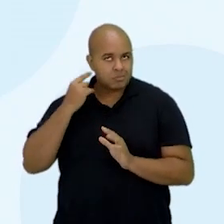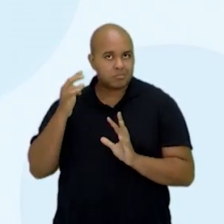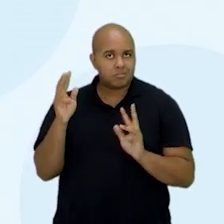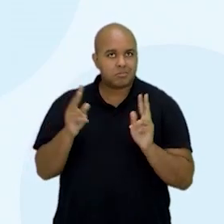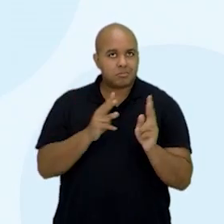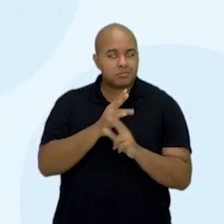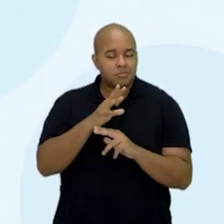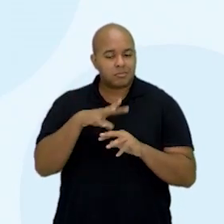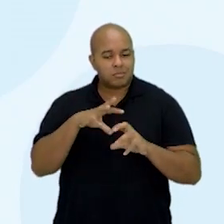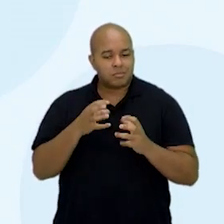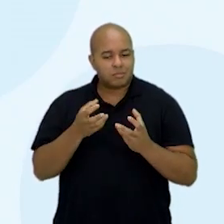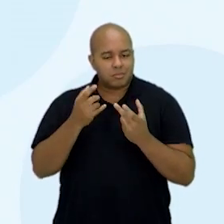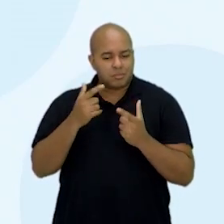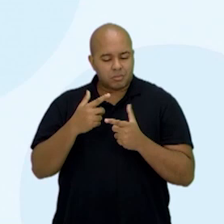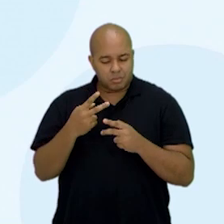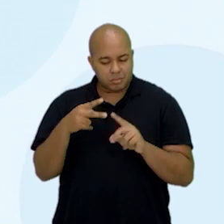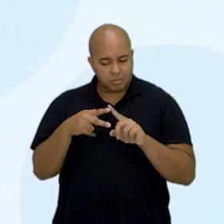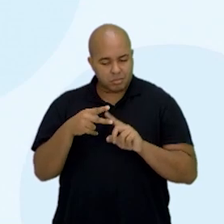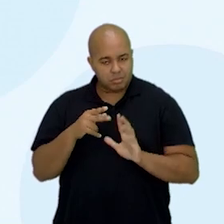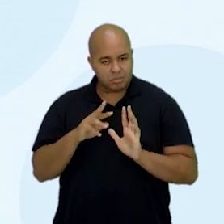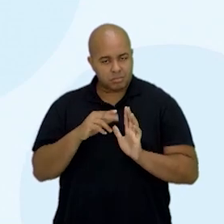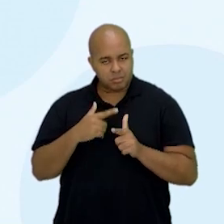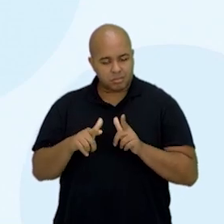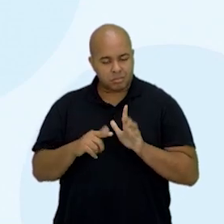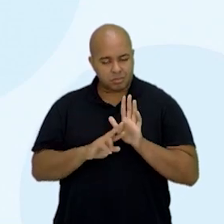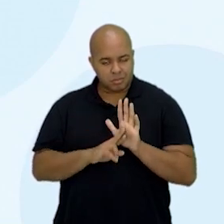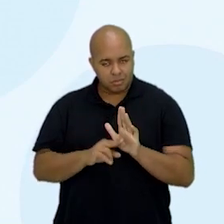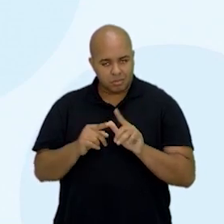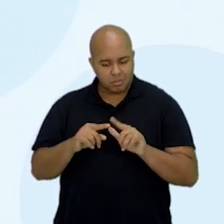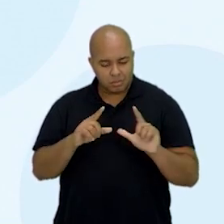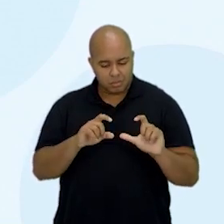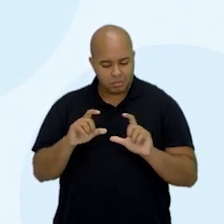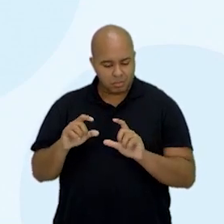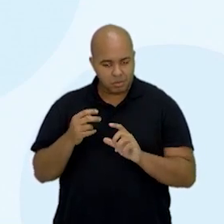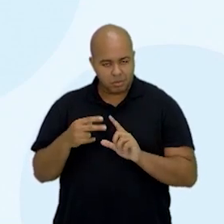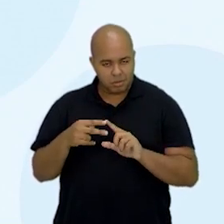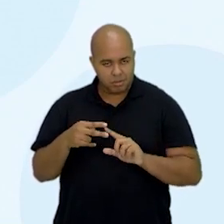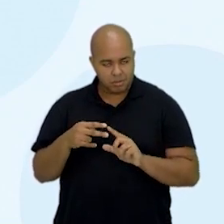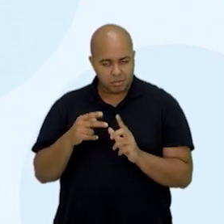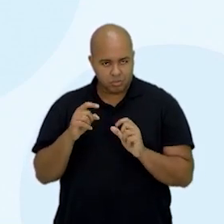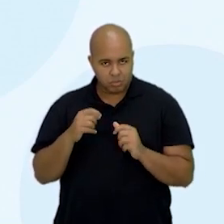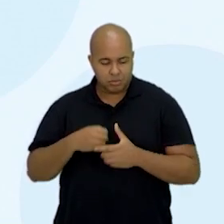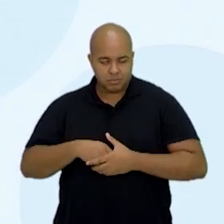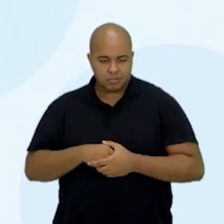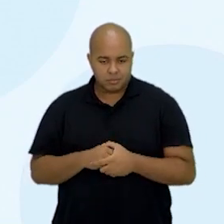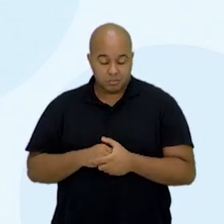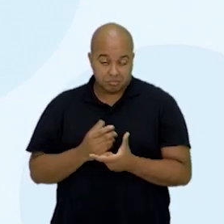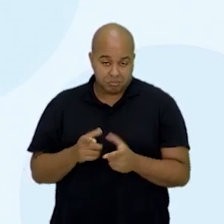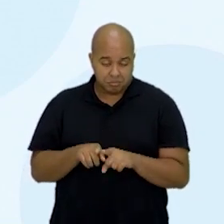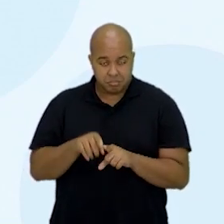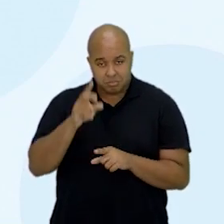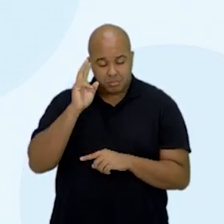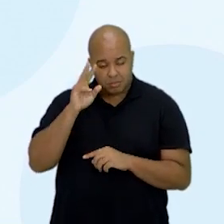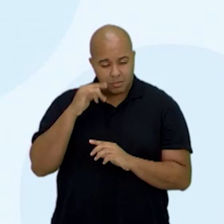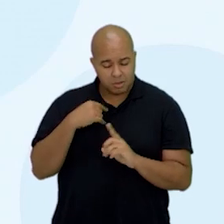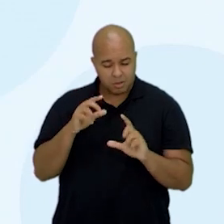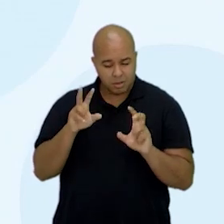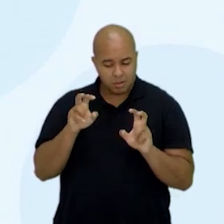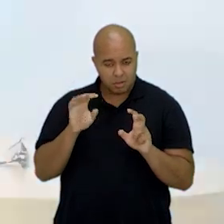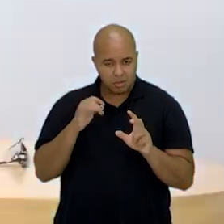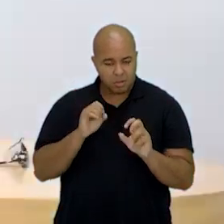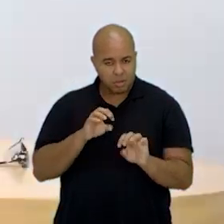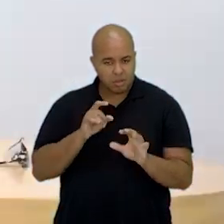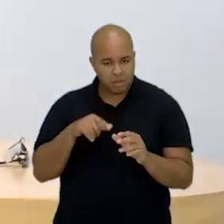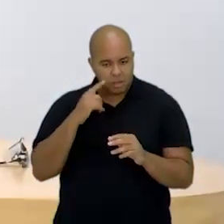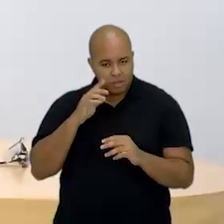ar são os dois problemas que são representados por essas duas imagens e lembra o título da nossa aula